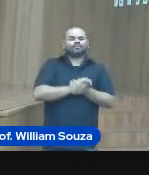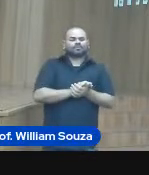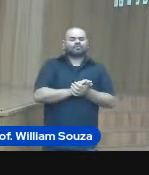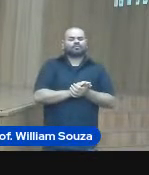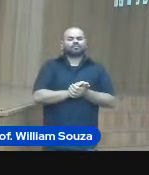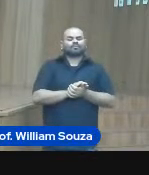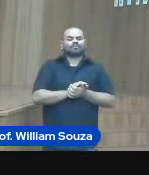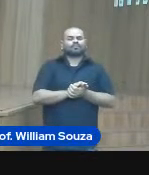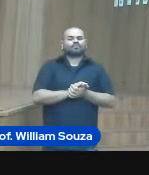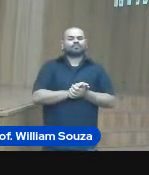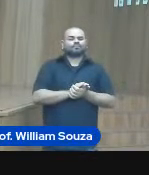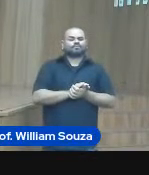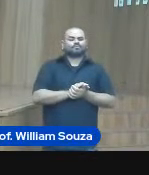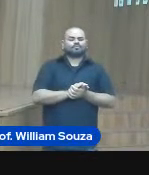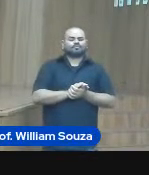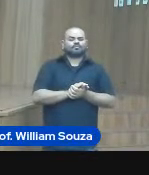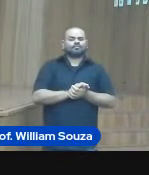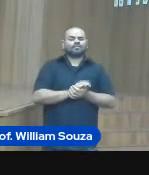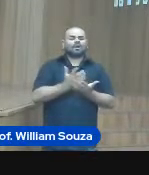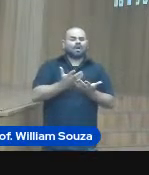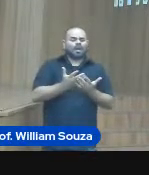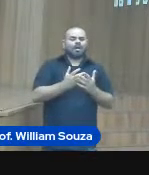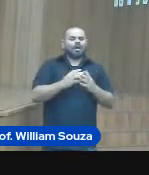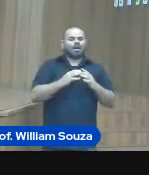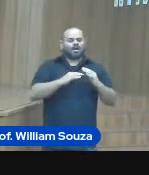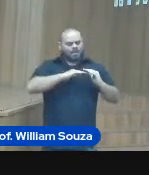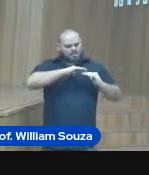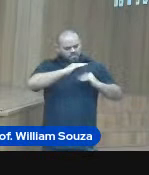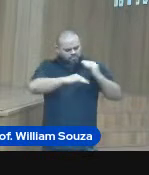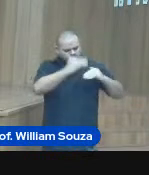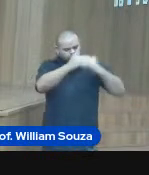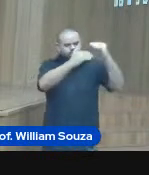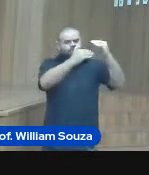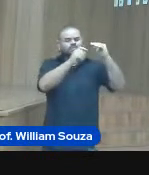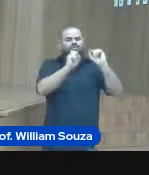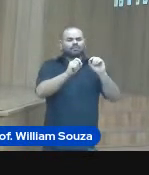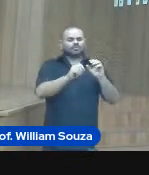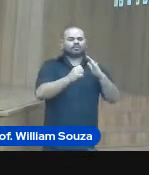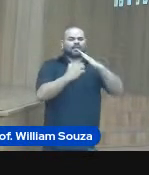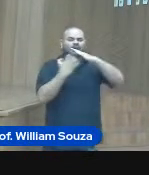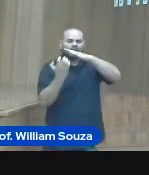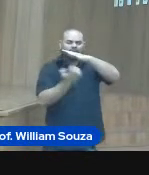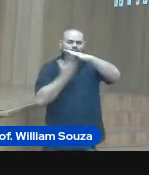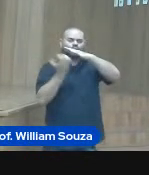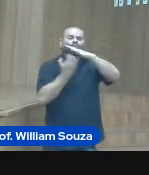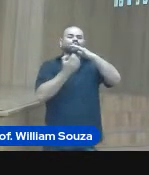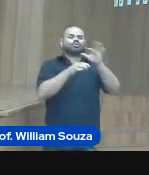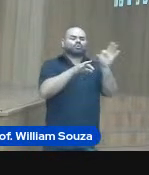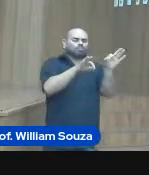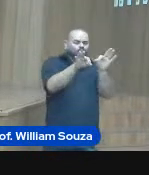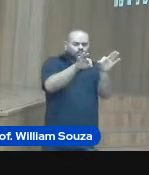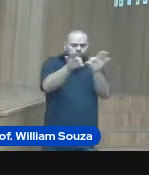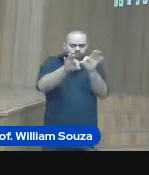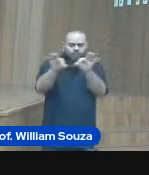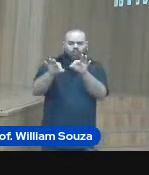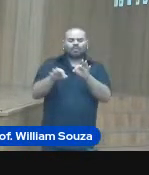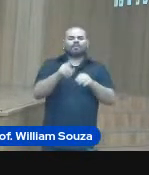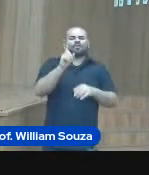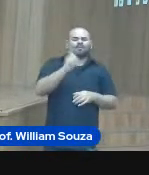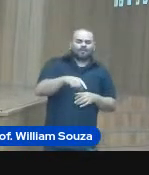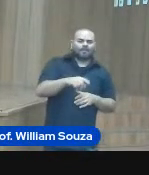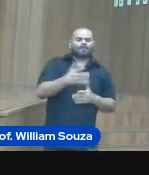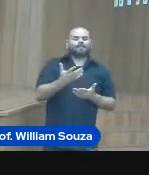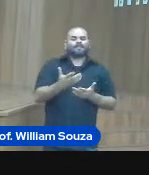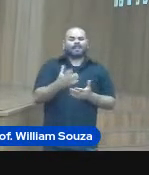processo de revolução, de reposicionamento industrial, essa visão de ciência,